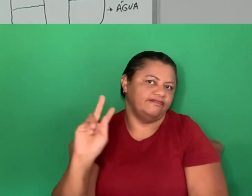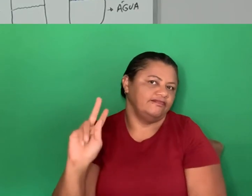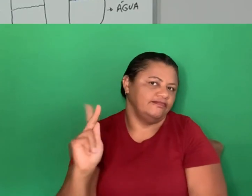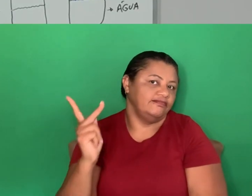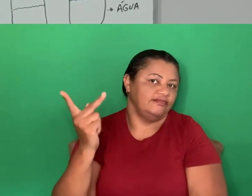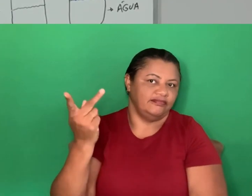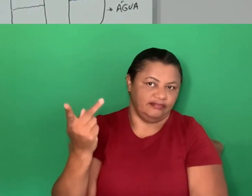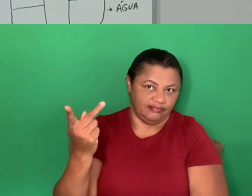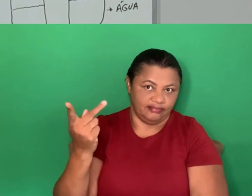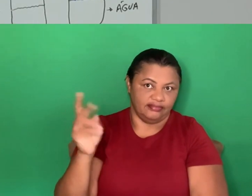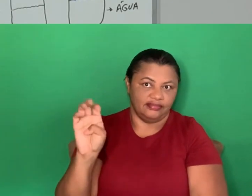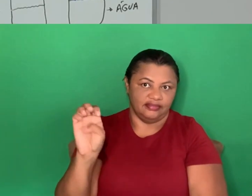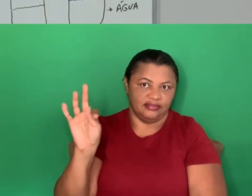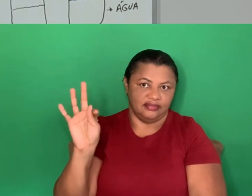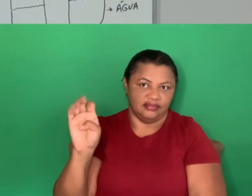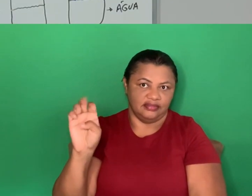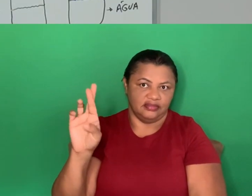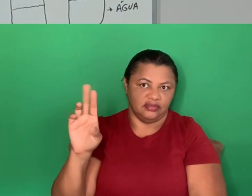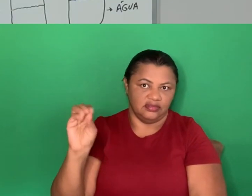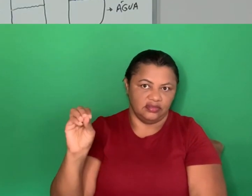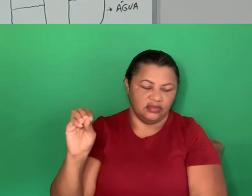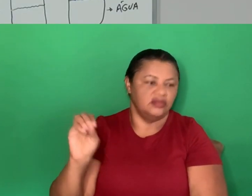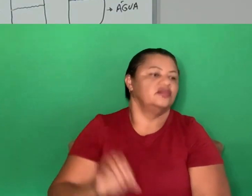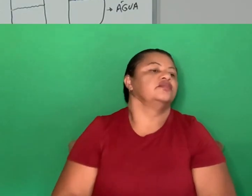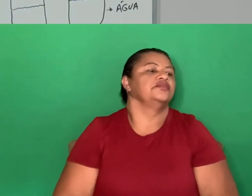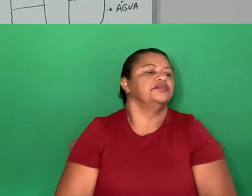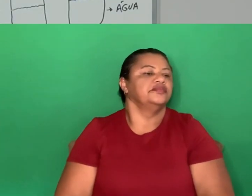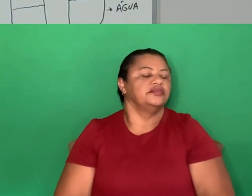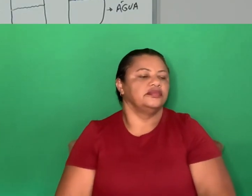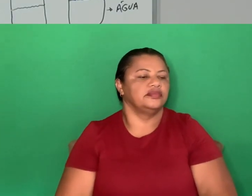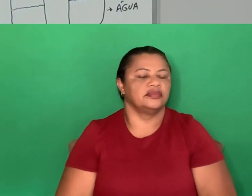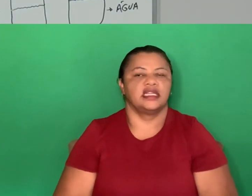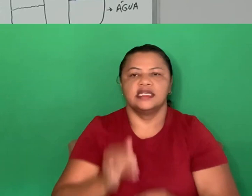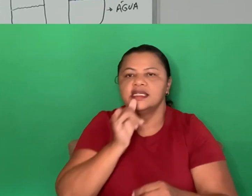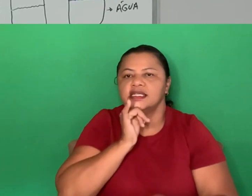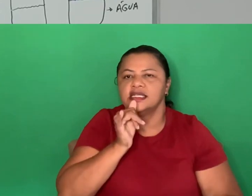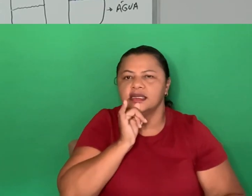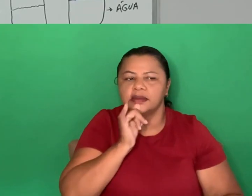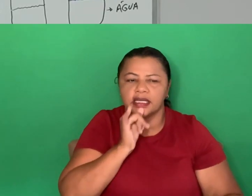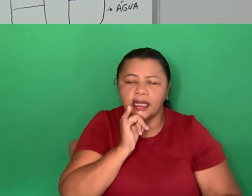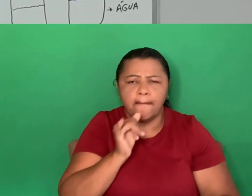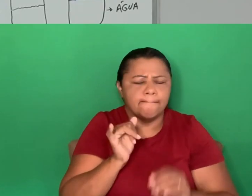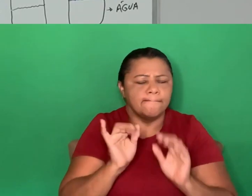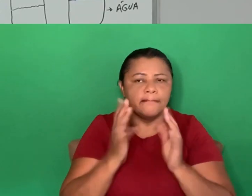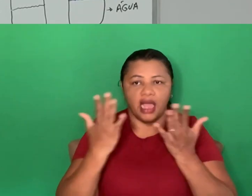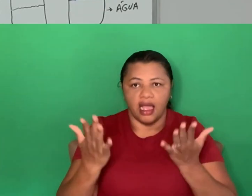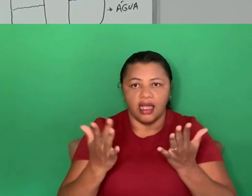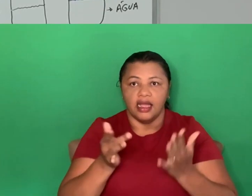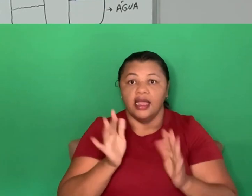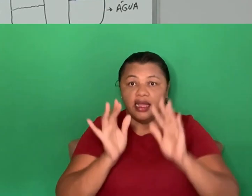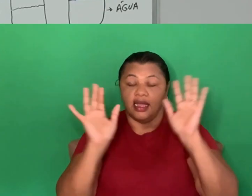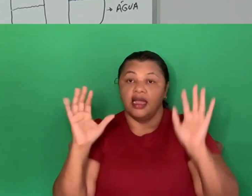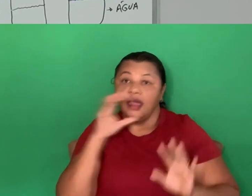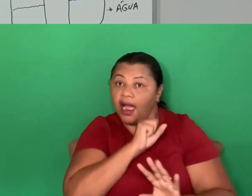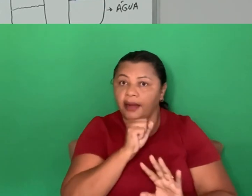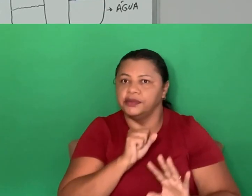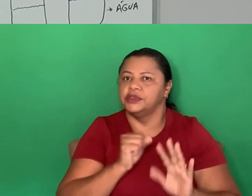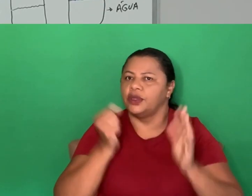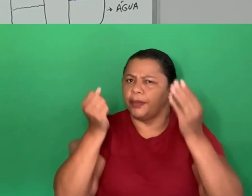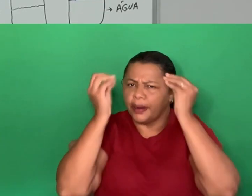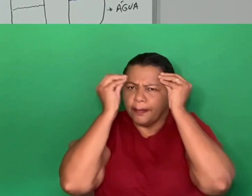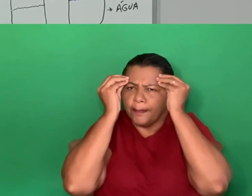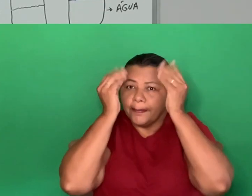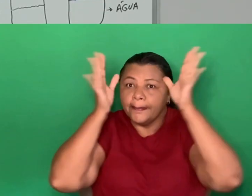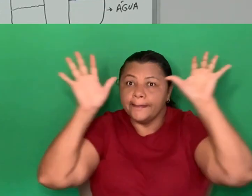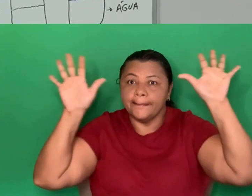garrafinha de álcool, o álcool em gel, o álcool que está lá é o etanol. Tá? Tá tão falado aí nesses últimos dias. É o